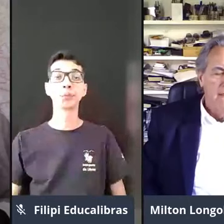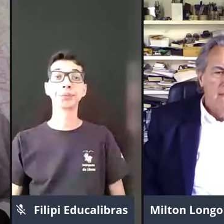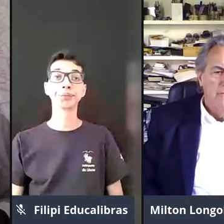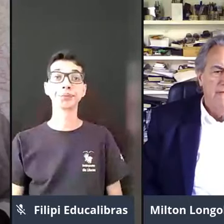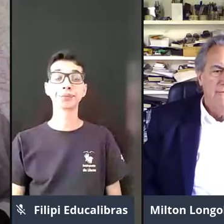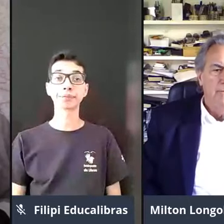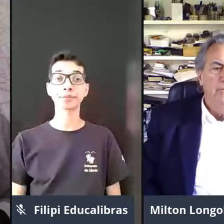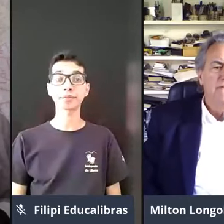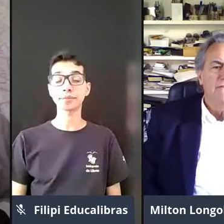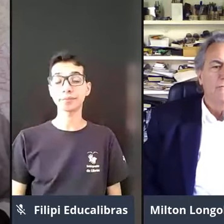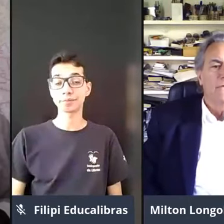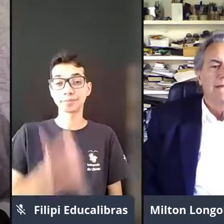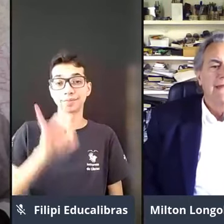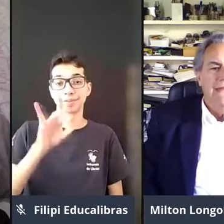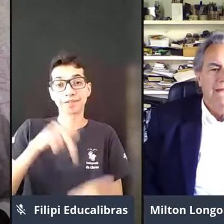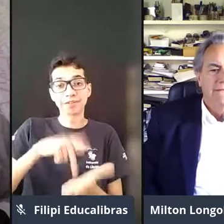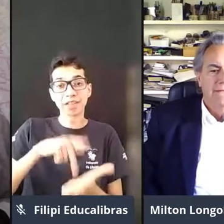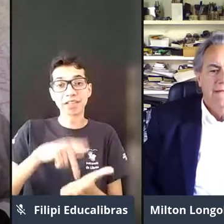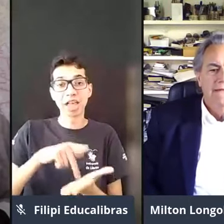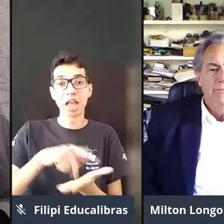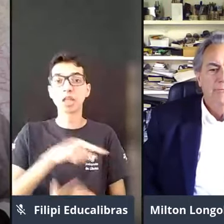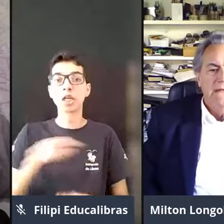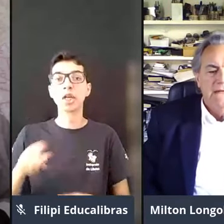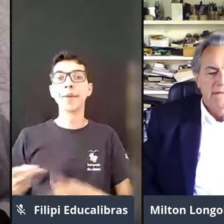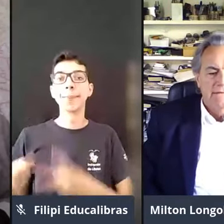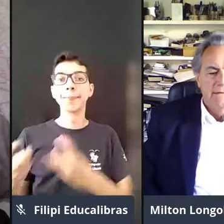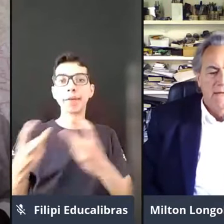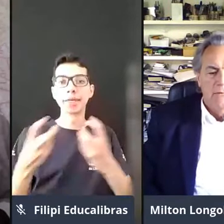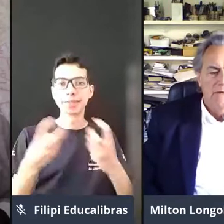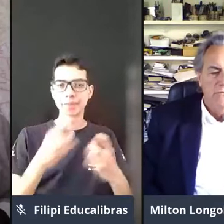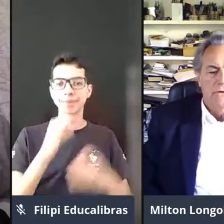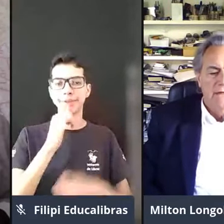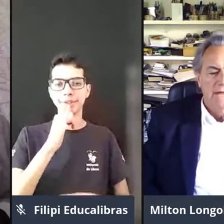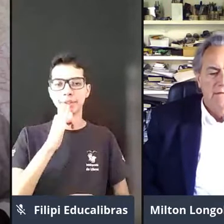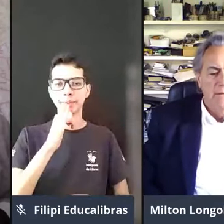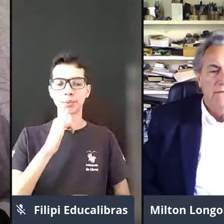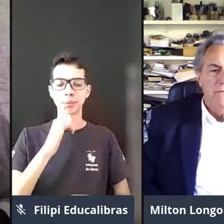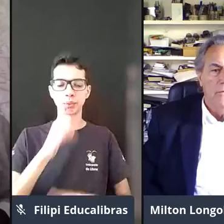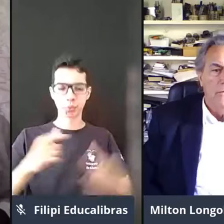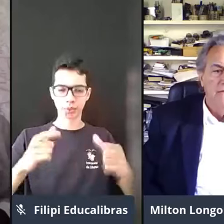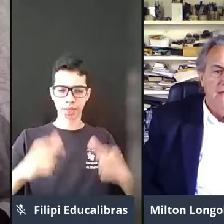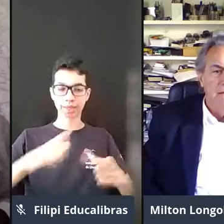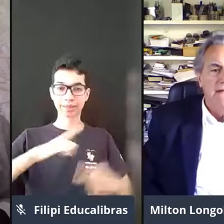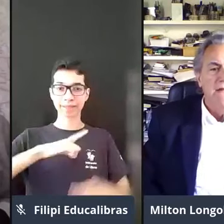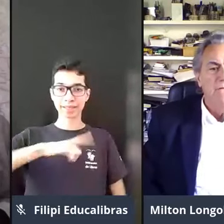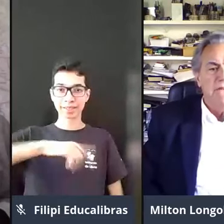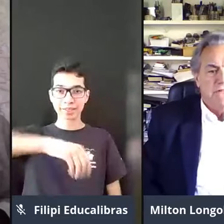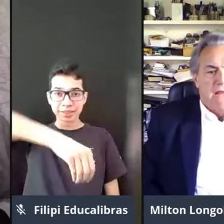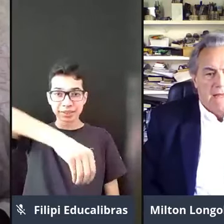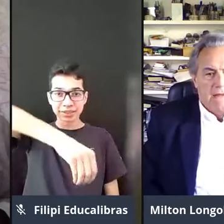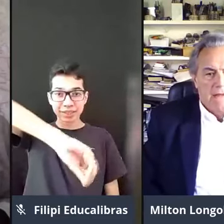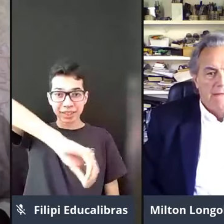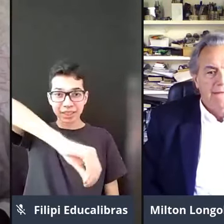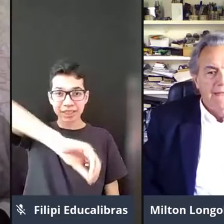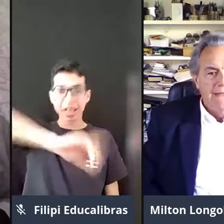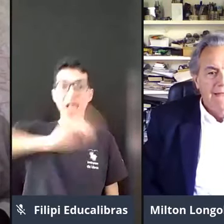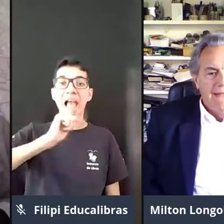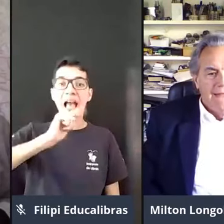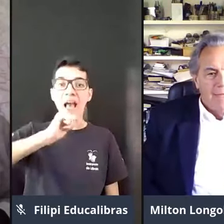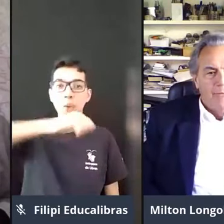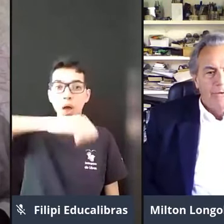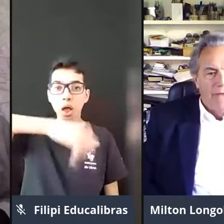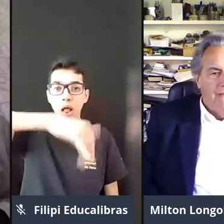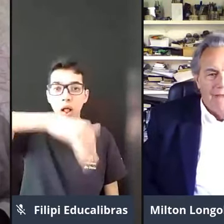né? Você vê muitas torneiras de pias, tem umas torneiras de pia que você não consegue abrir nem fechar,